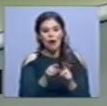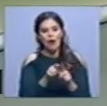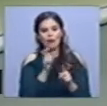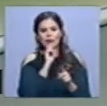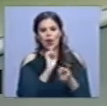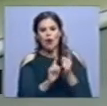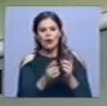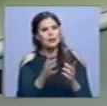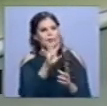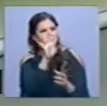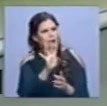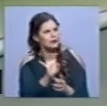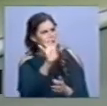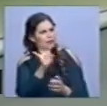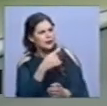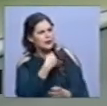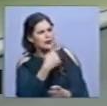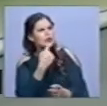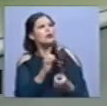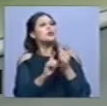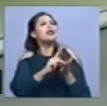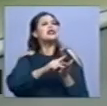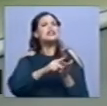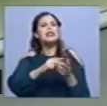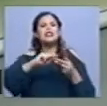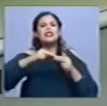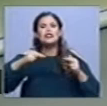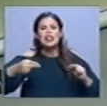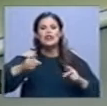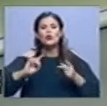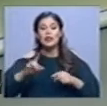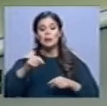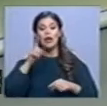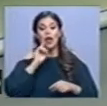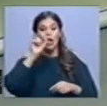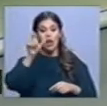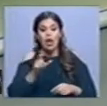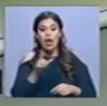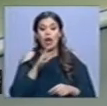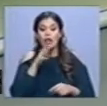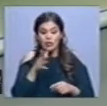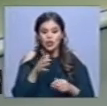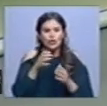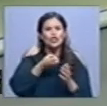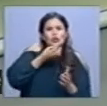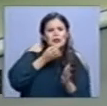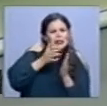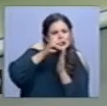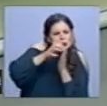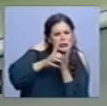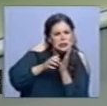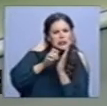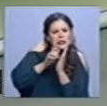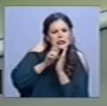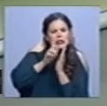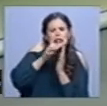questions sobre o que é a engenharia genética. E a Silvia Curado explica neste livro, tintim, quase em jeito de pergunta e